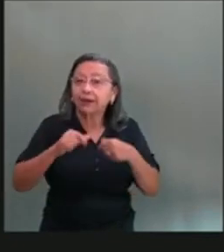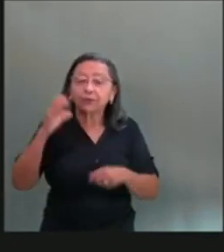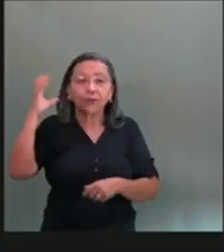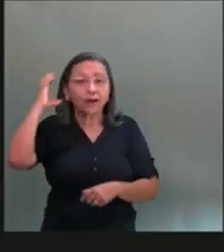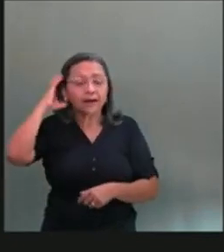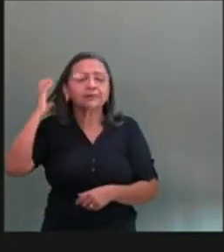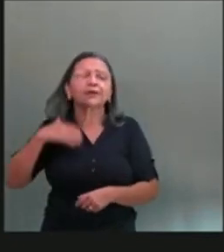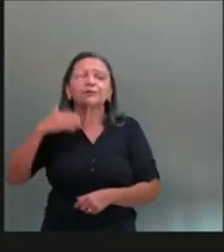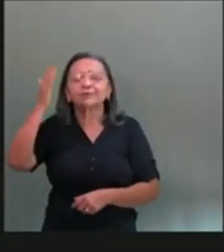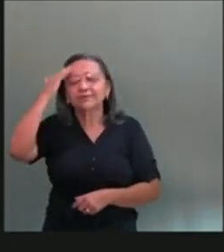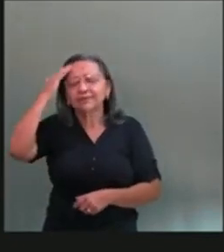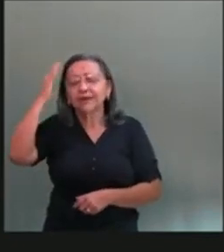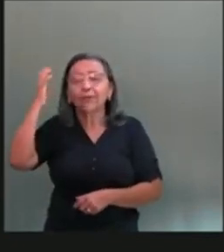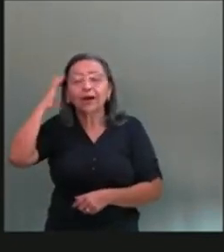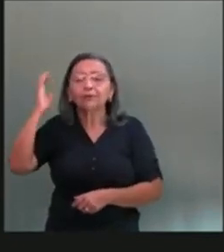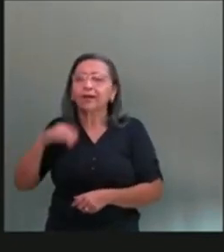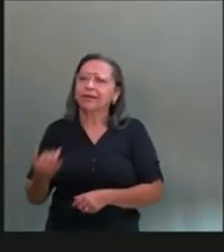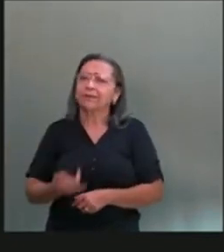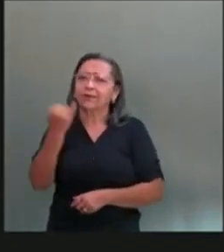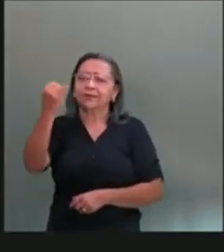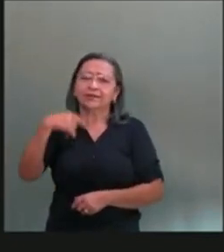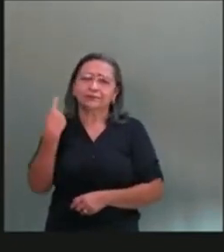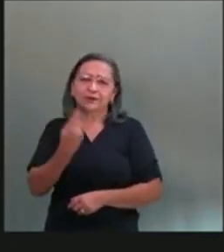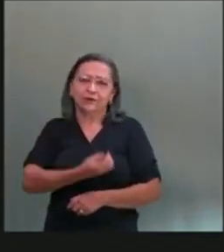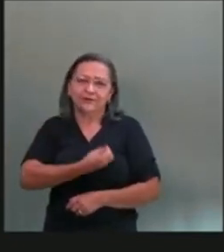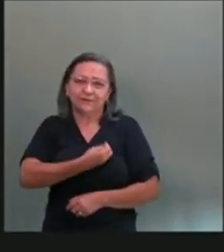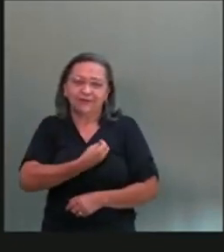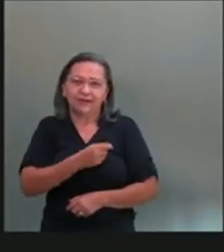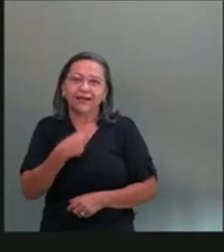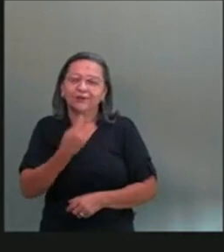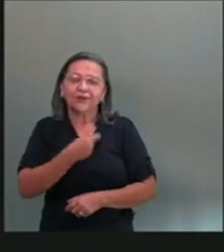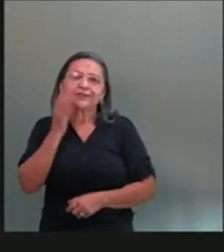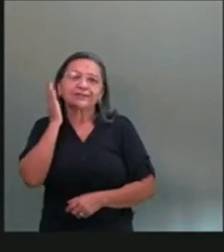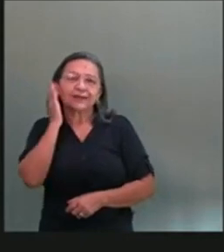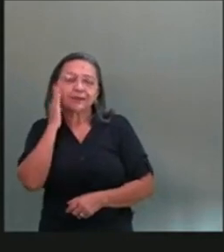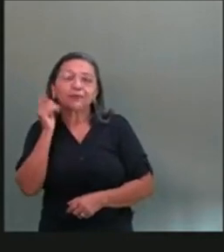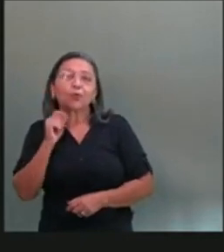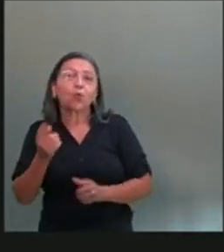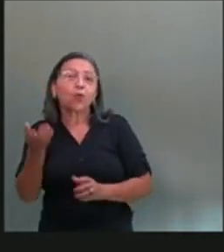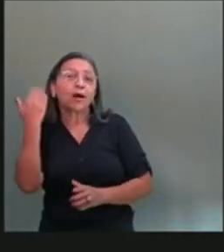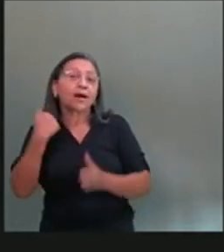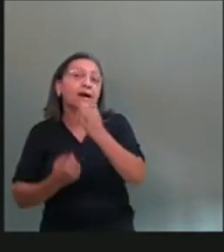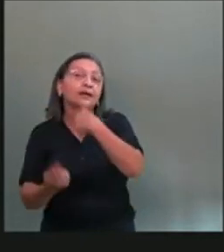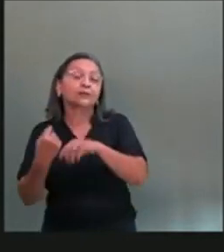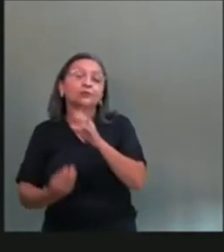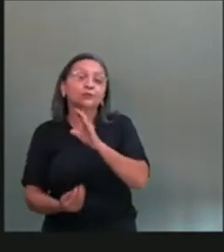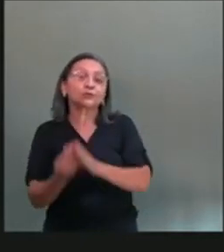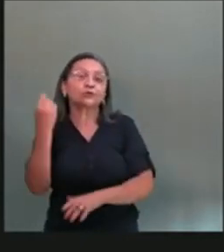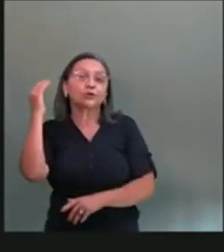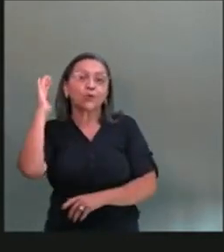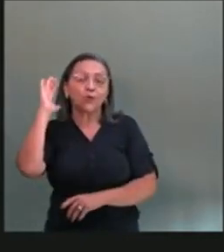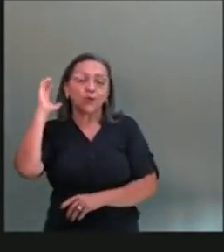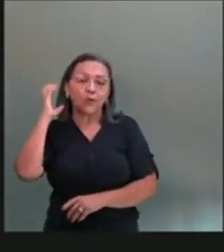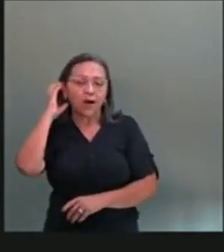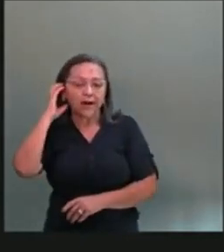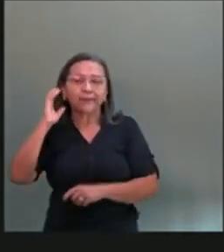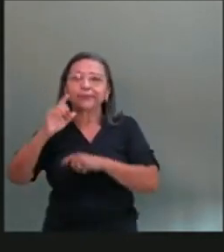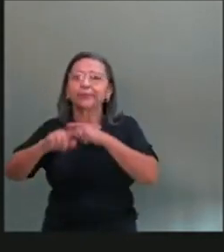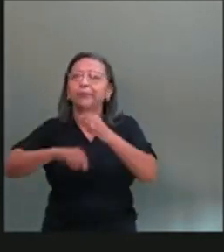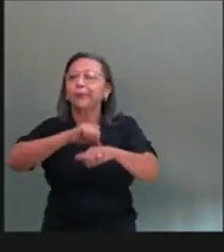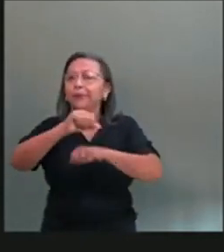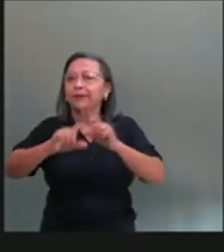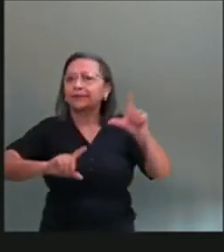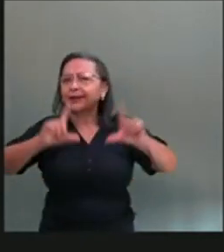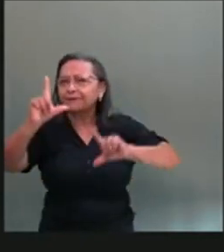o quanto o rádio é importante para as nossas vidas, né? A gente sabe que quando surgiu lá atrás o rádio e depois veio a televisão, as